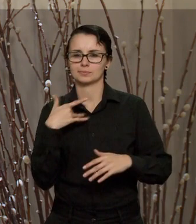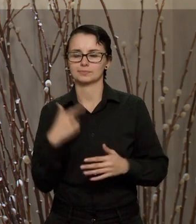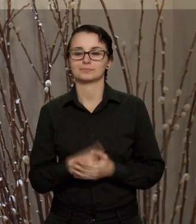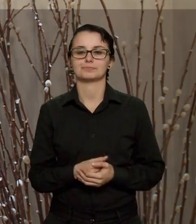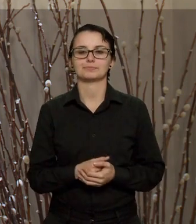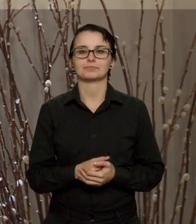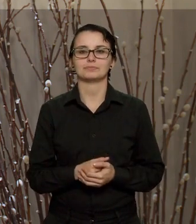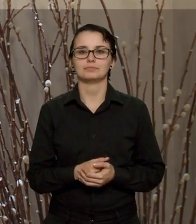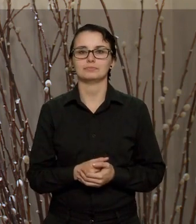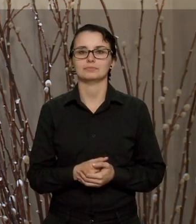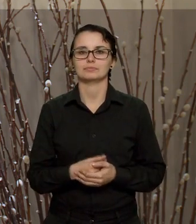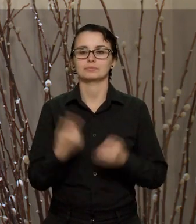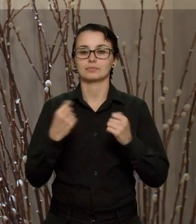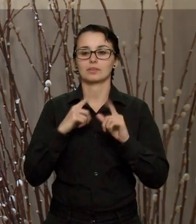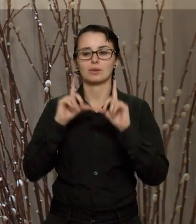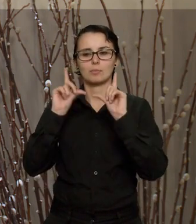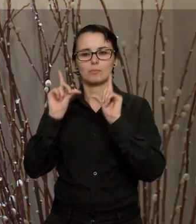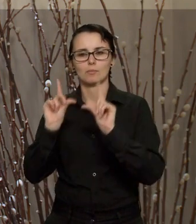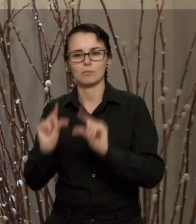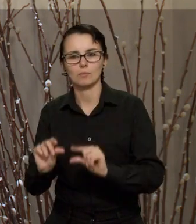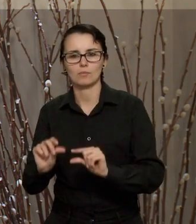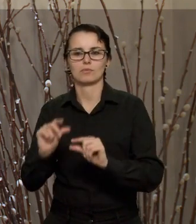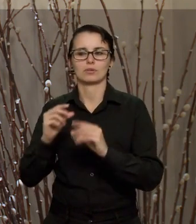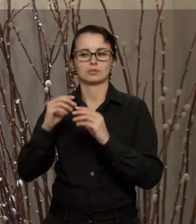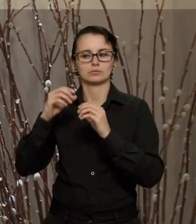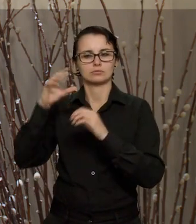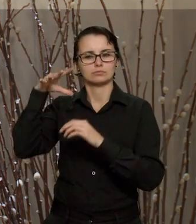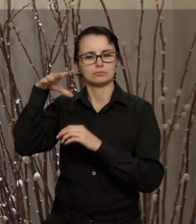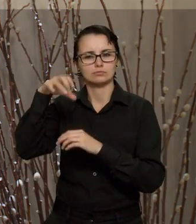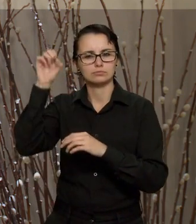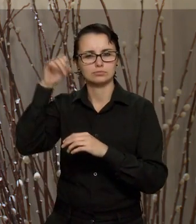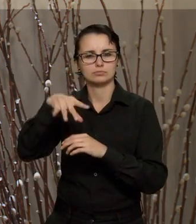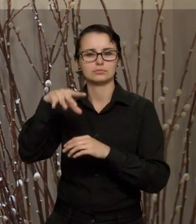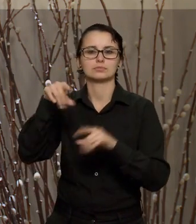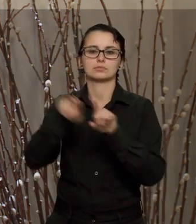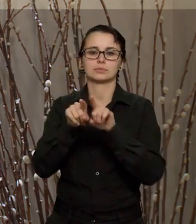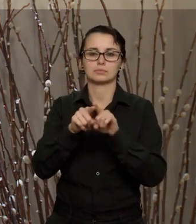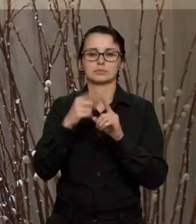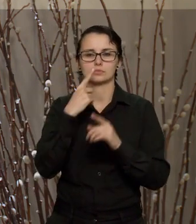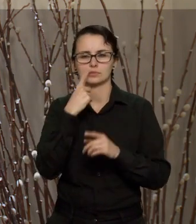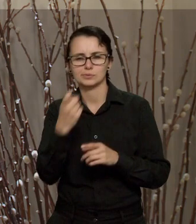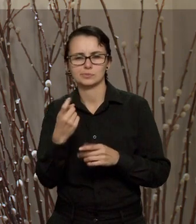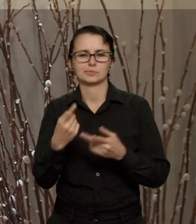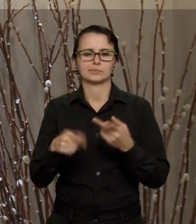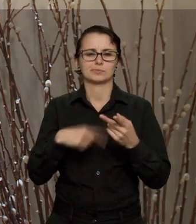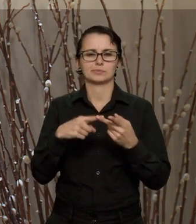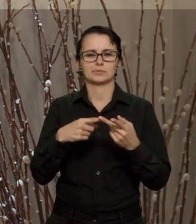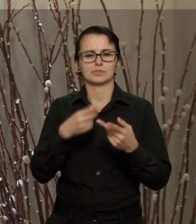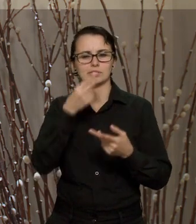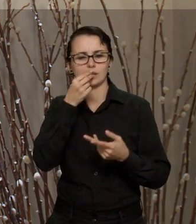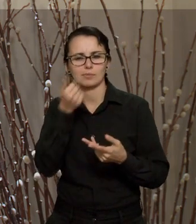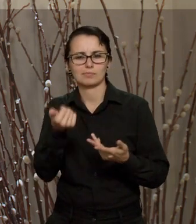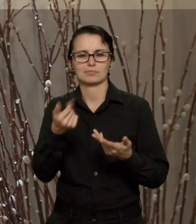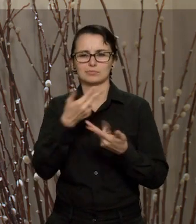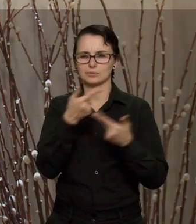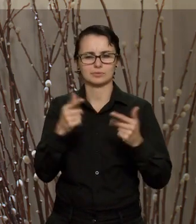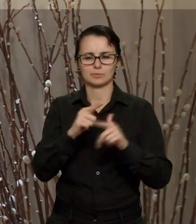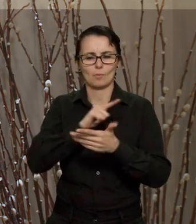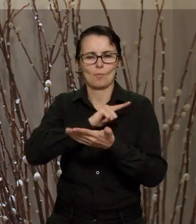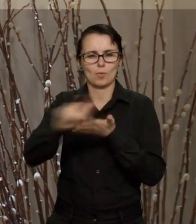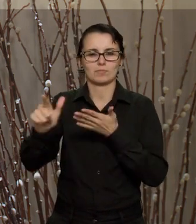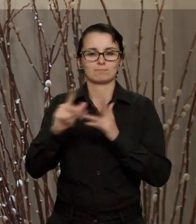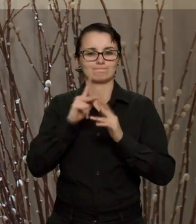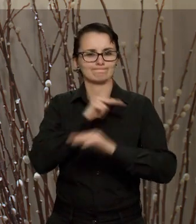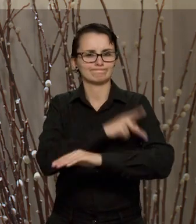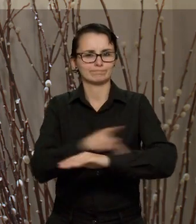baixa dureza, turbidez, cor, sabor e odor. Já a água utilizada